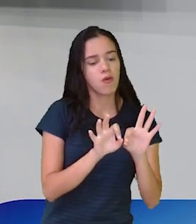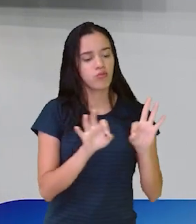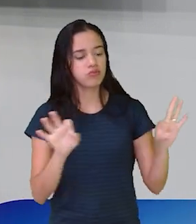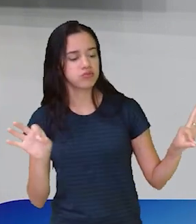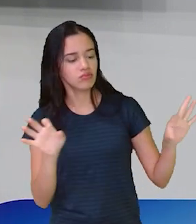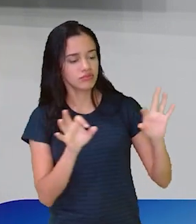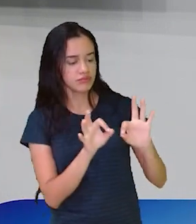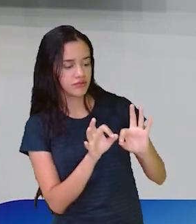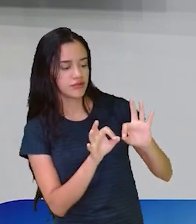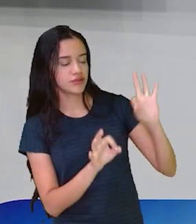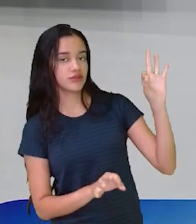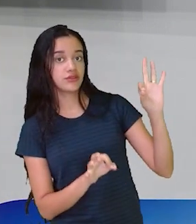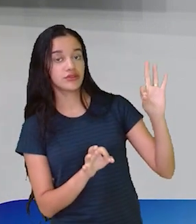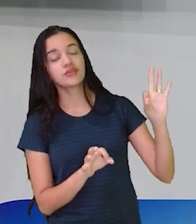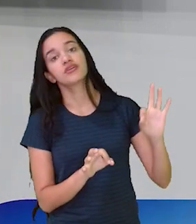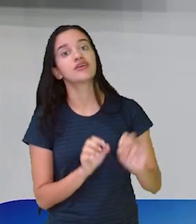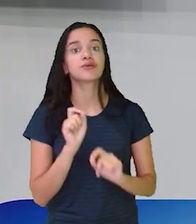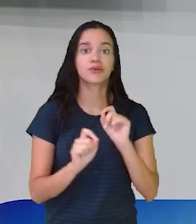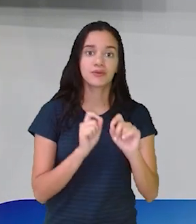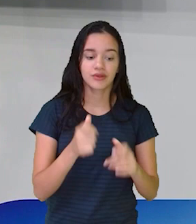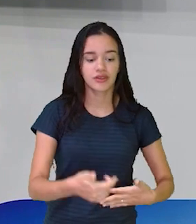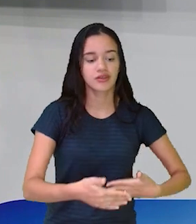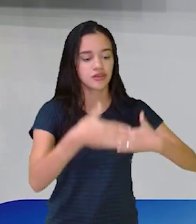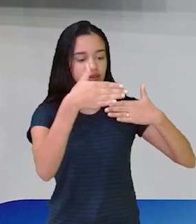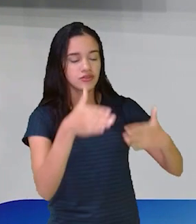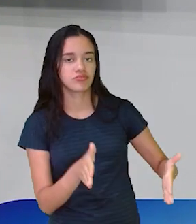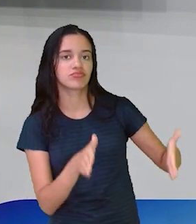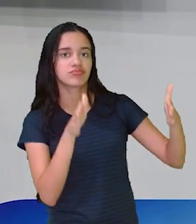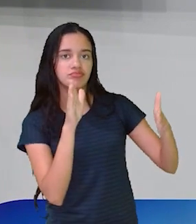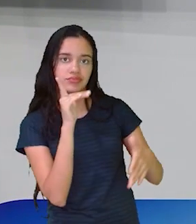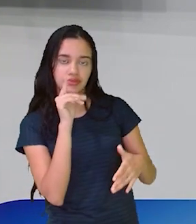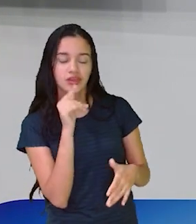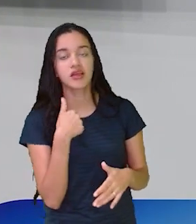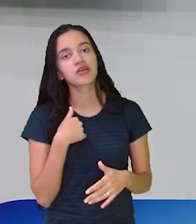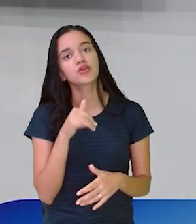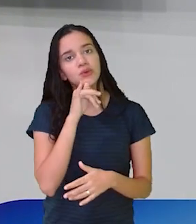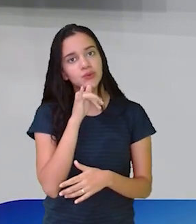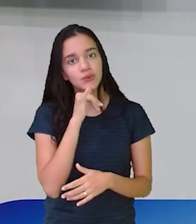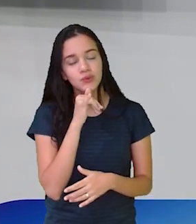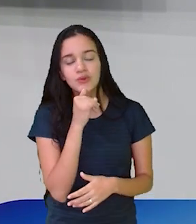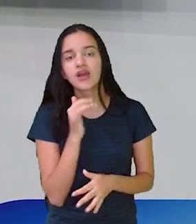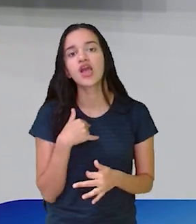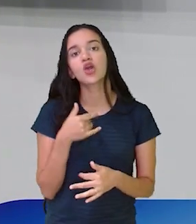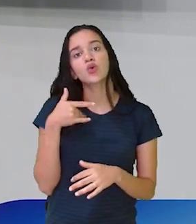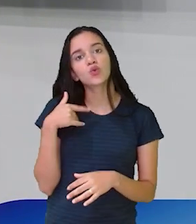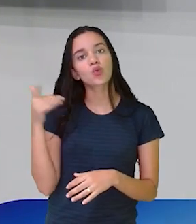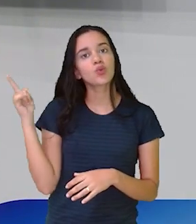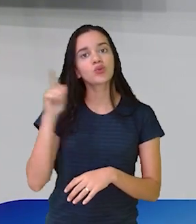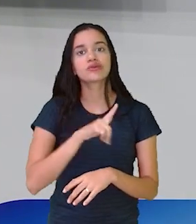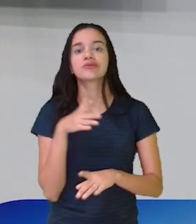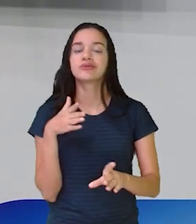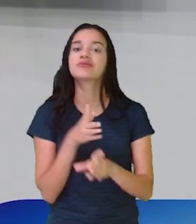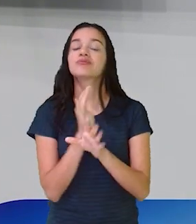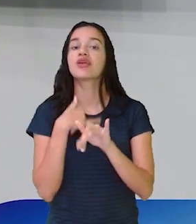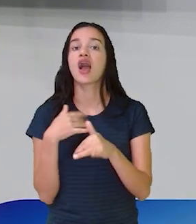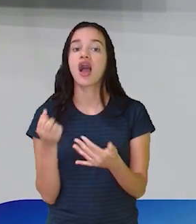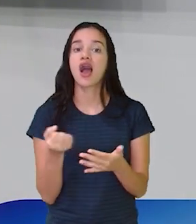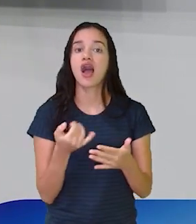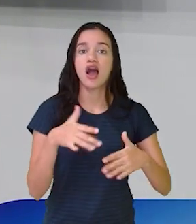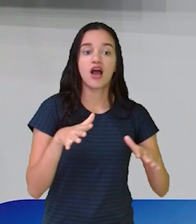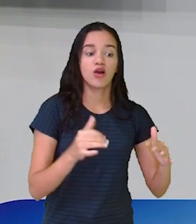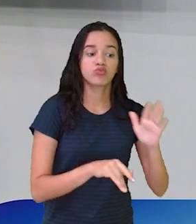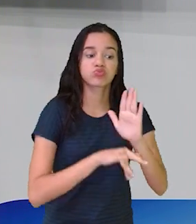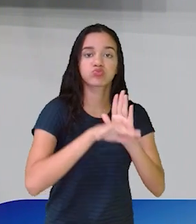desse recipiente, que no caso é o aquário, que eu dei o exemplo, eu consigo descobrir a quantidade de água que cabe